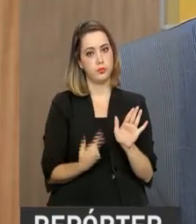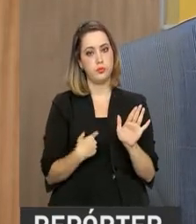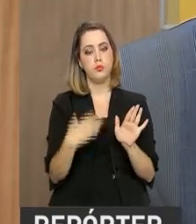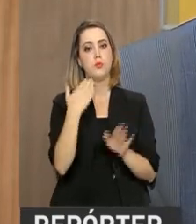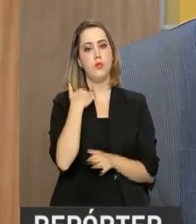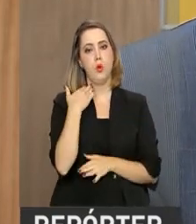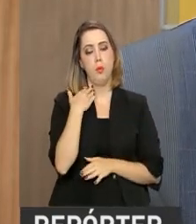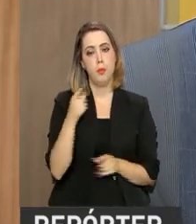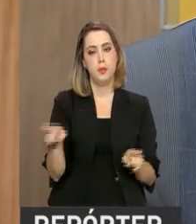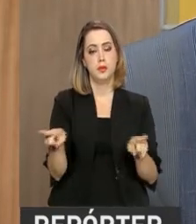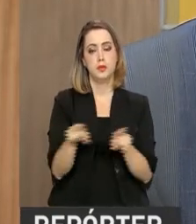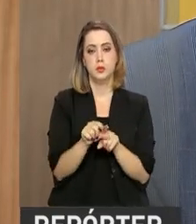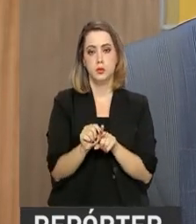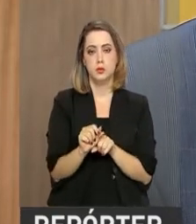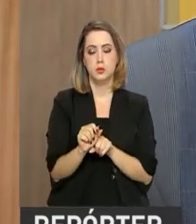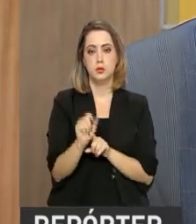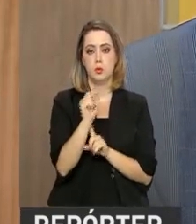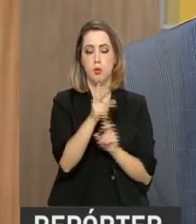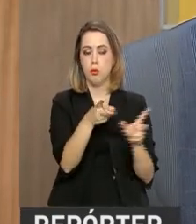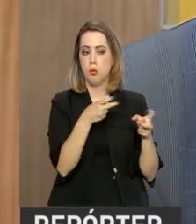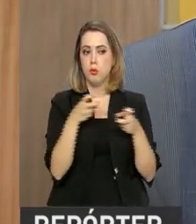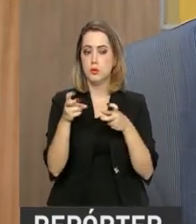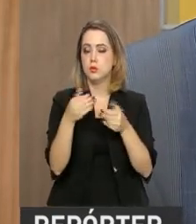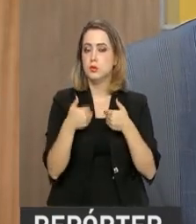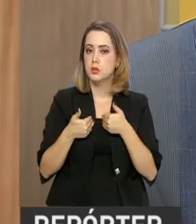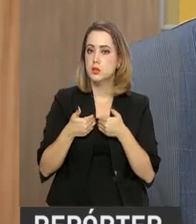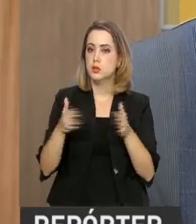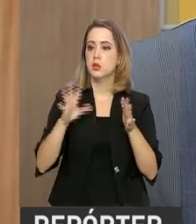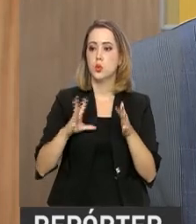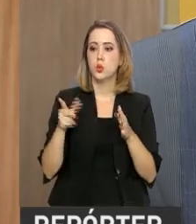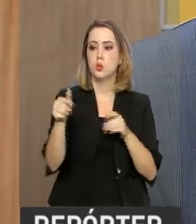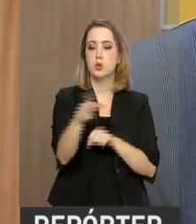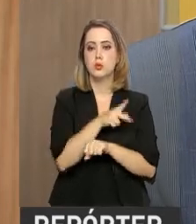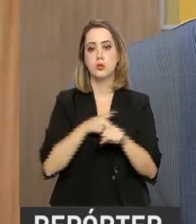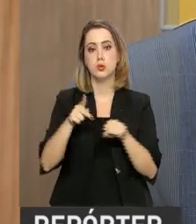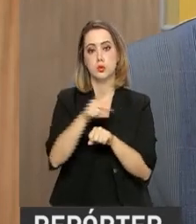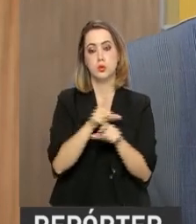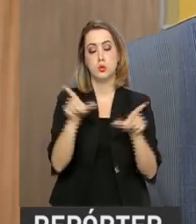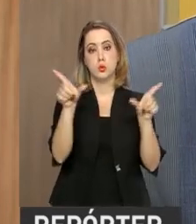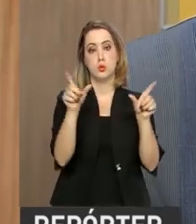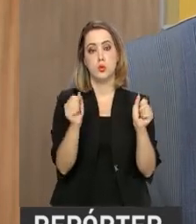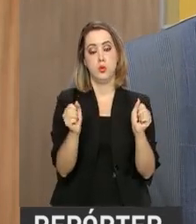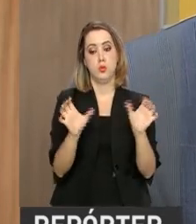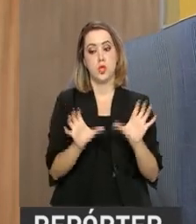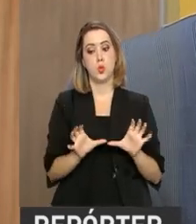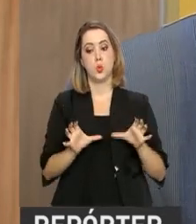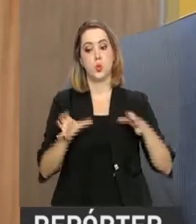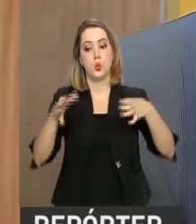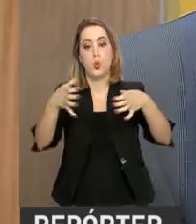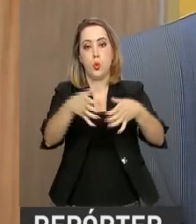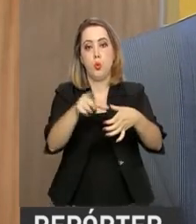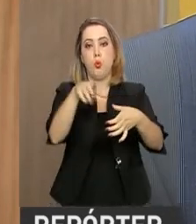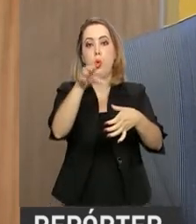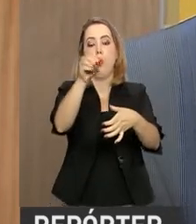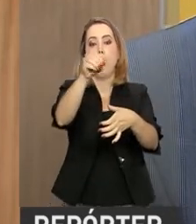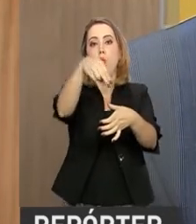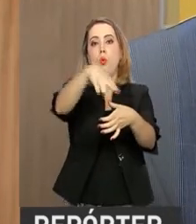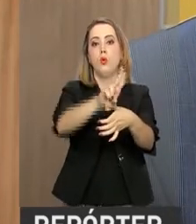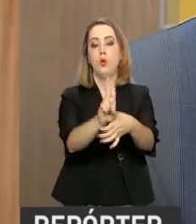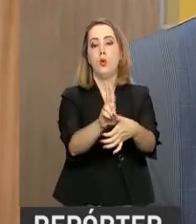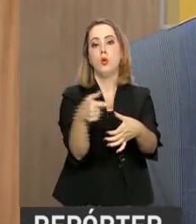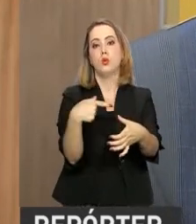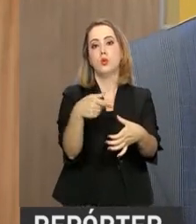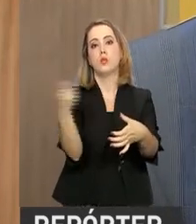próprio estatuto prevê que está aberto para todos os países membros da onu e quando isso